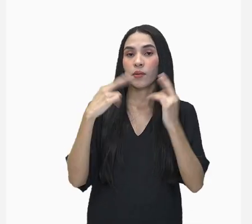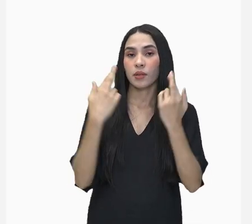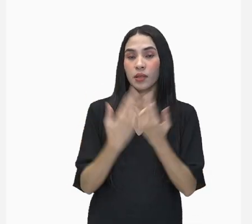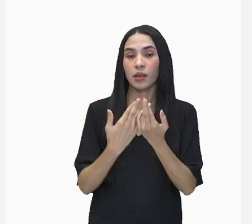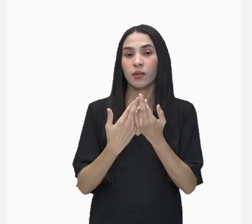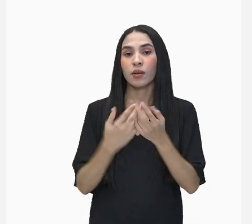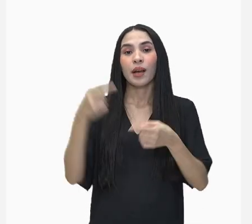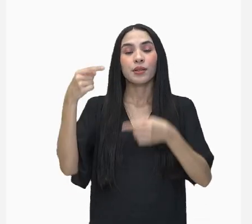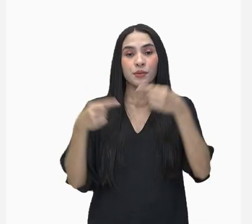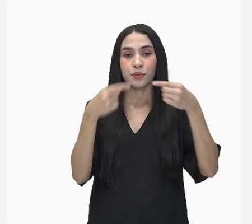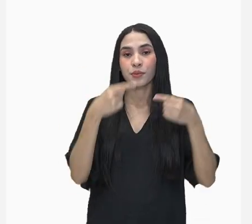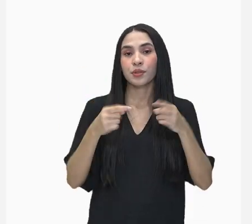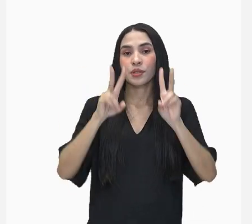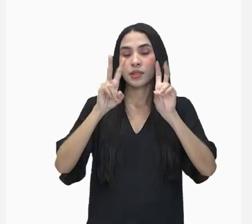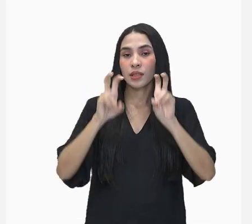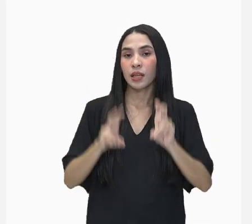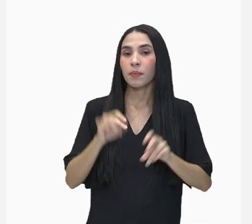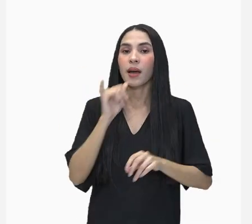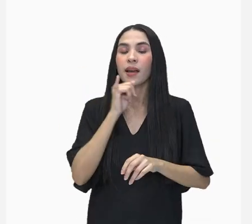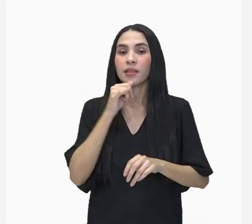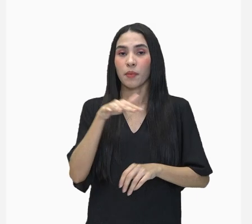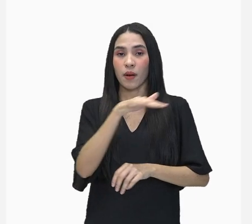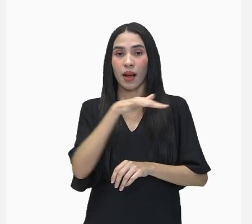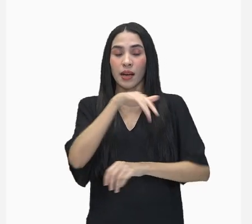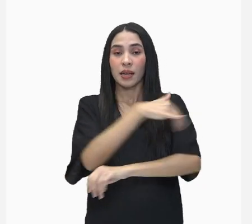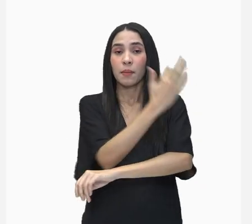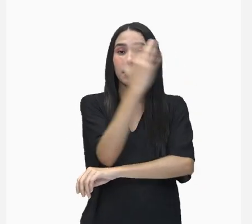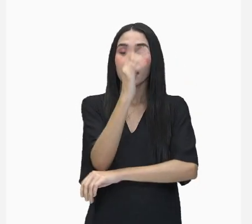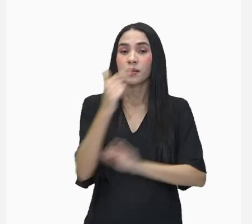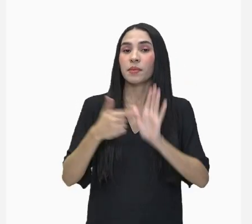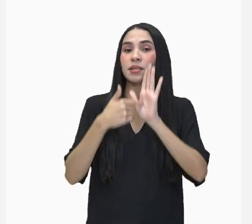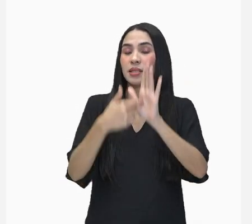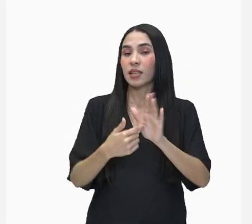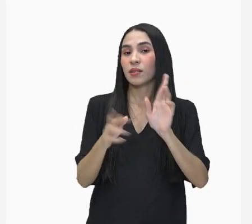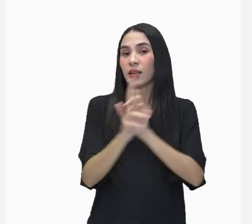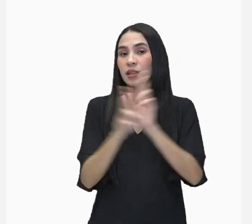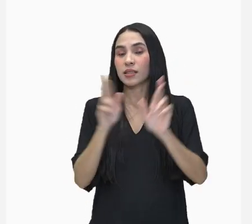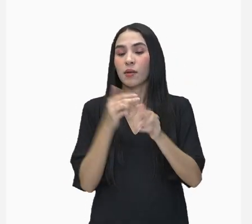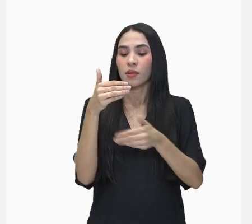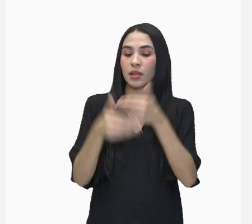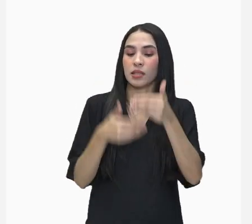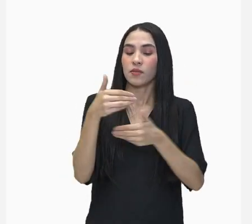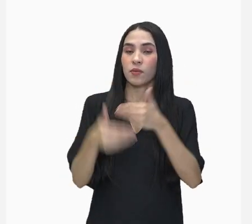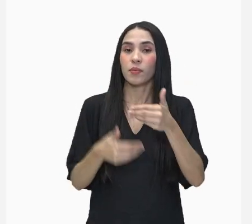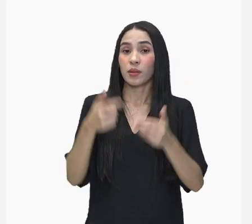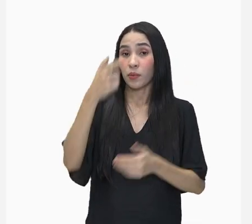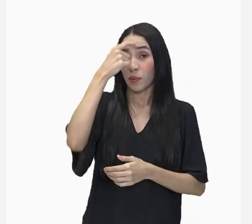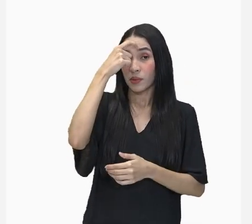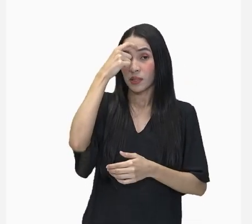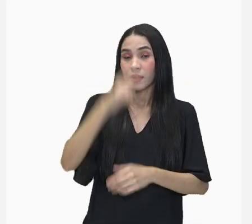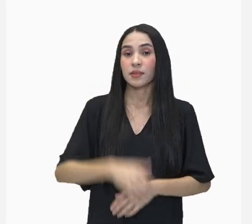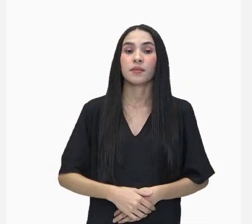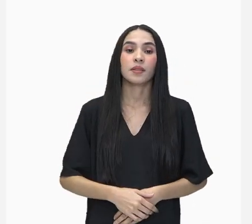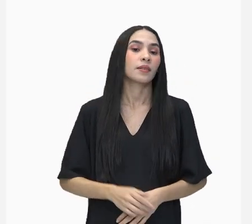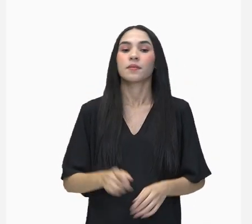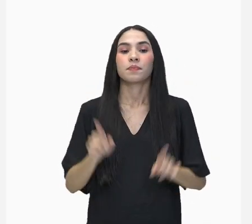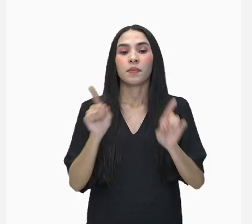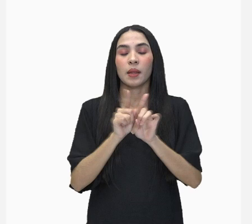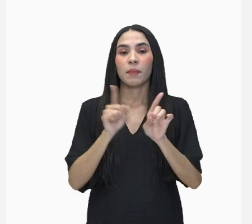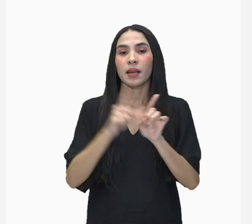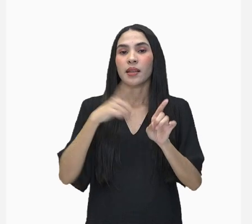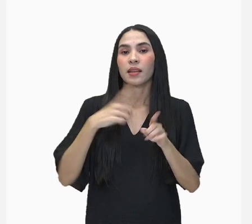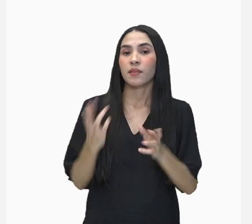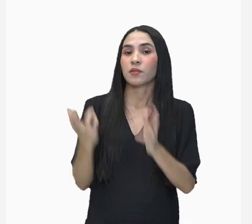vieram debater as questões sobre o meio ambiente, trazendo questões relacionadas ao desenvolvimento sustentável. E aí nós temos o papel